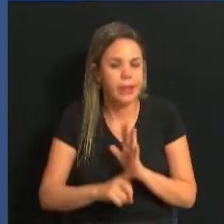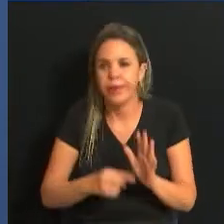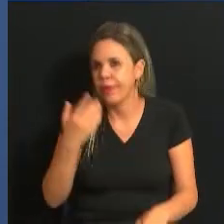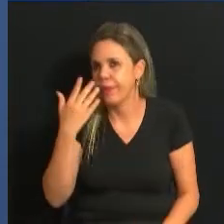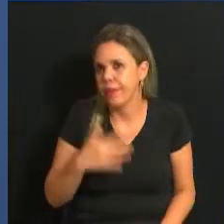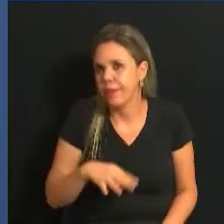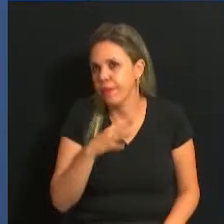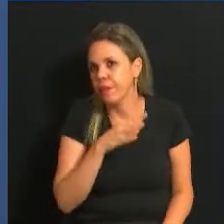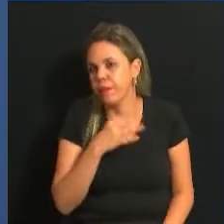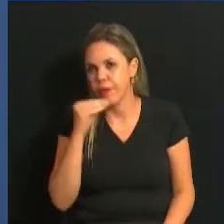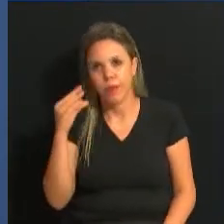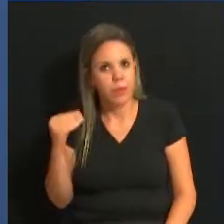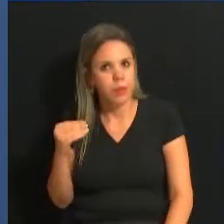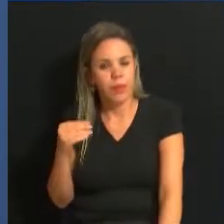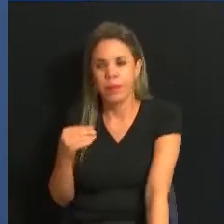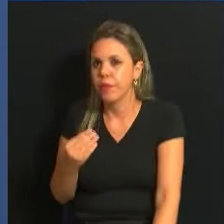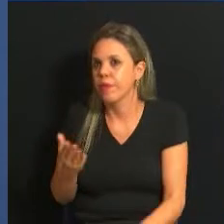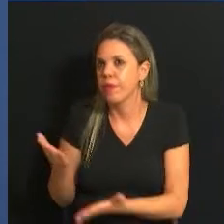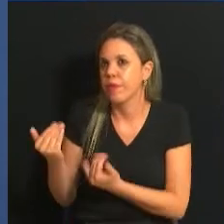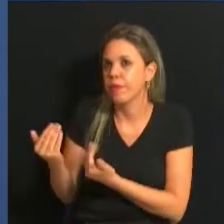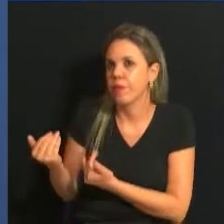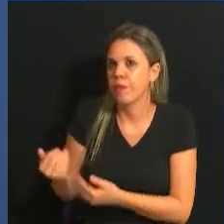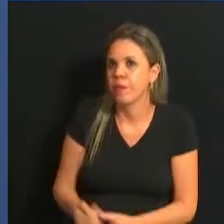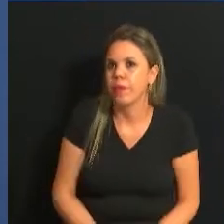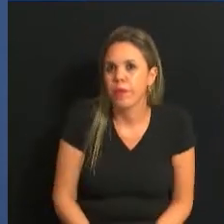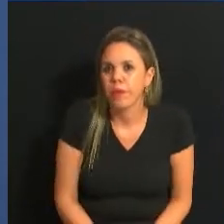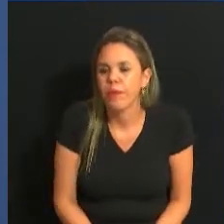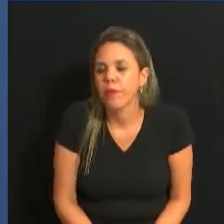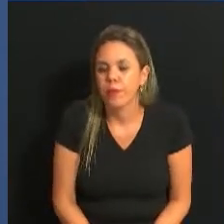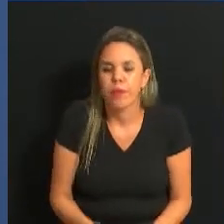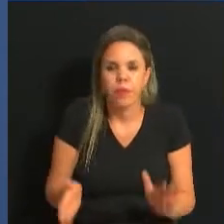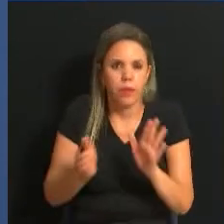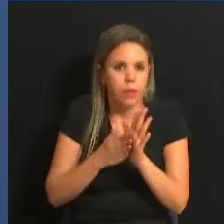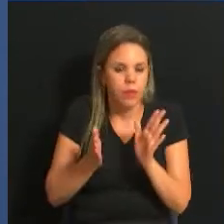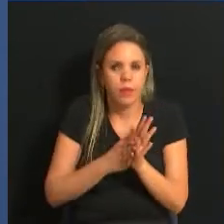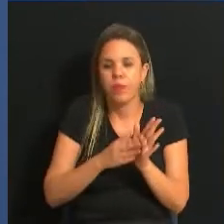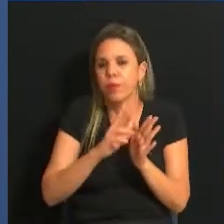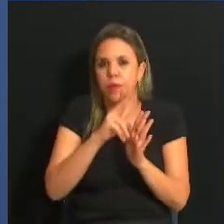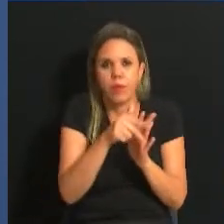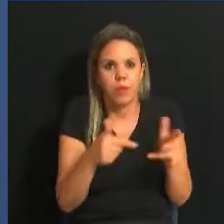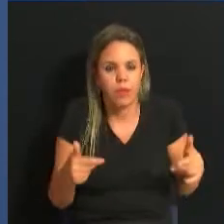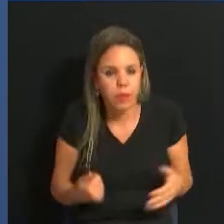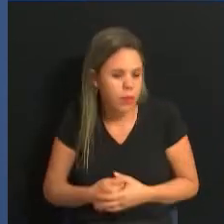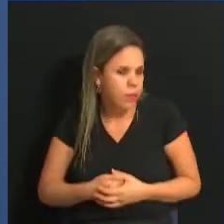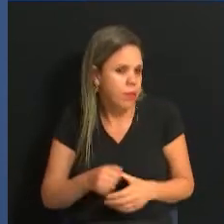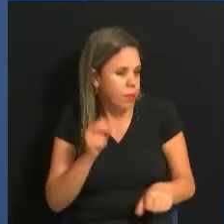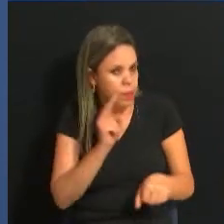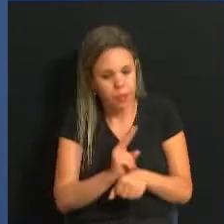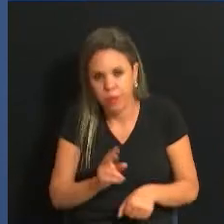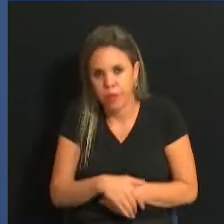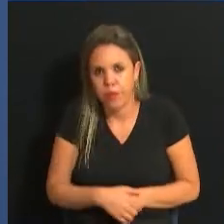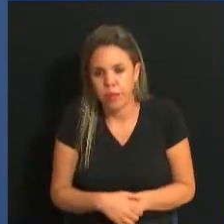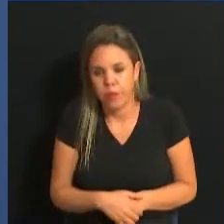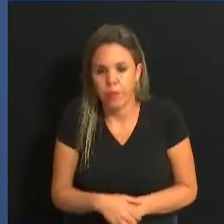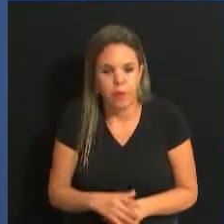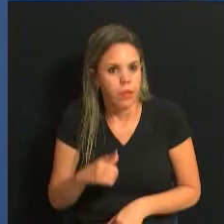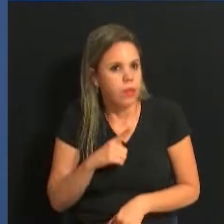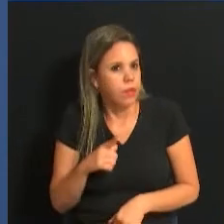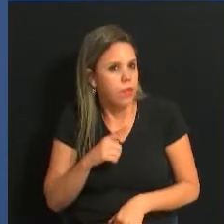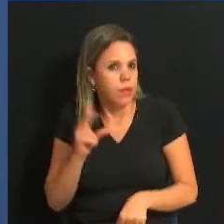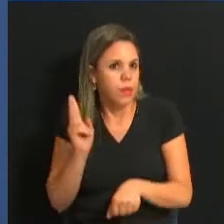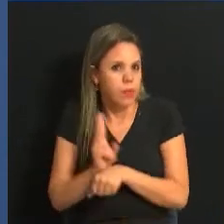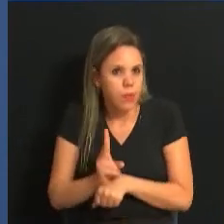Criança, Adolescente e Juventude. A proposta estabelece uma série de medidas protetivas para garantir